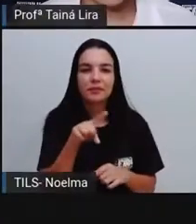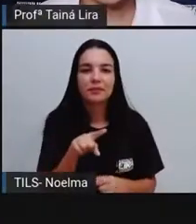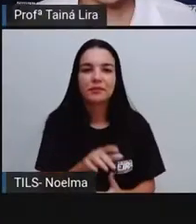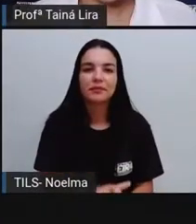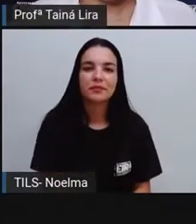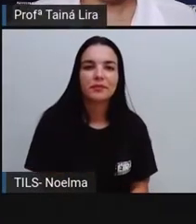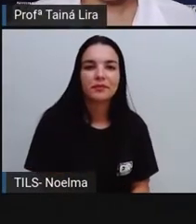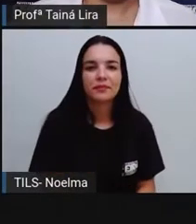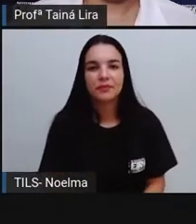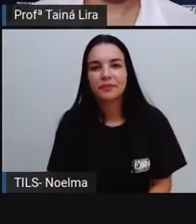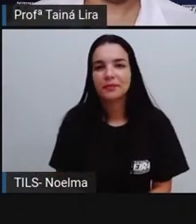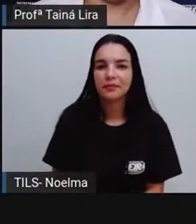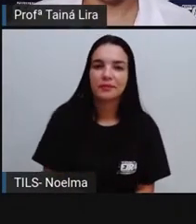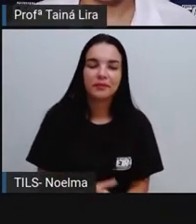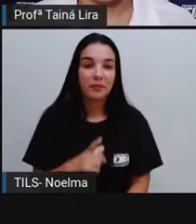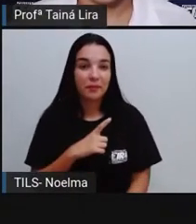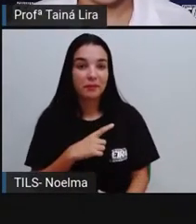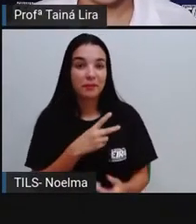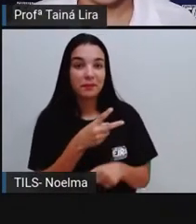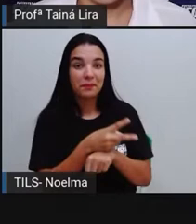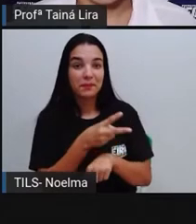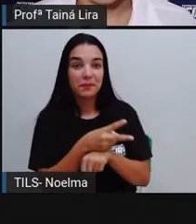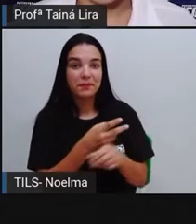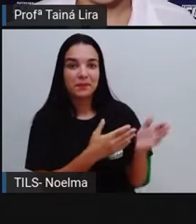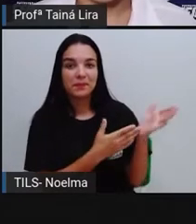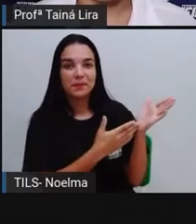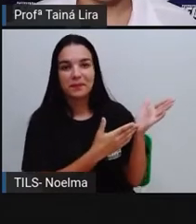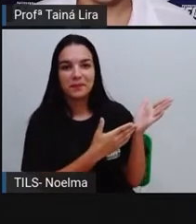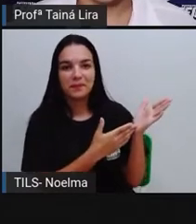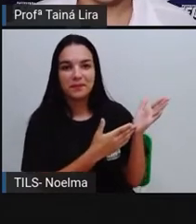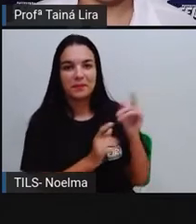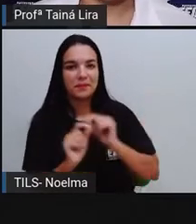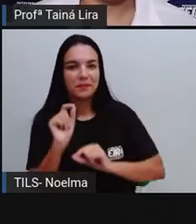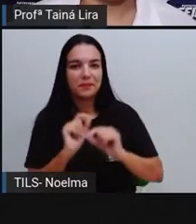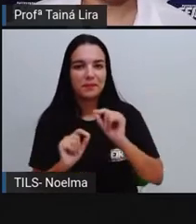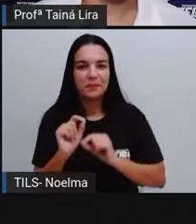aqui. Tem um vídeo dos